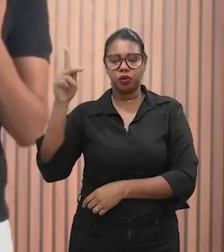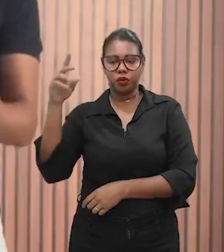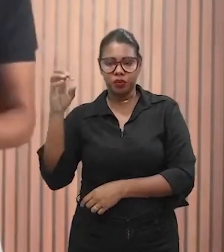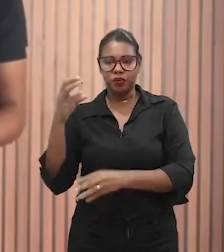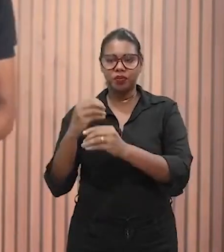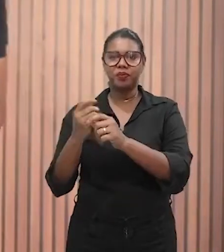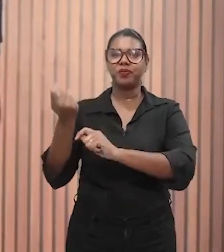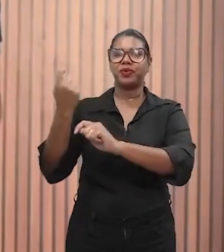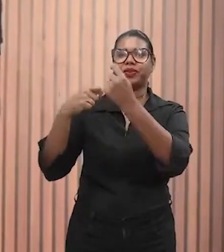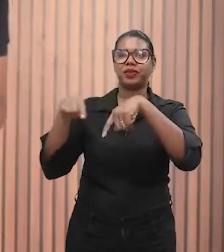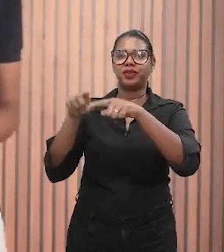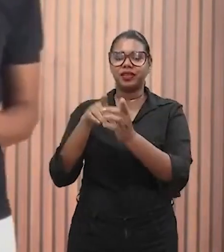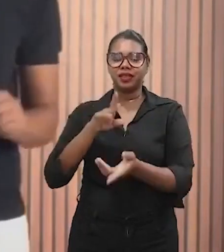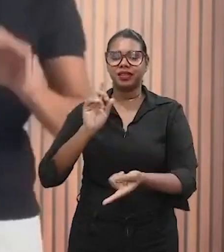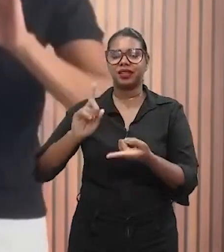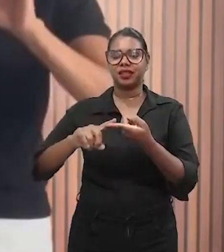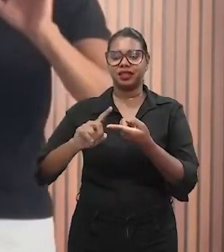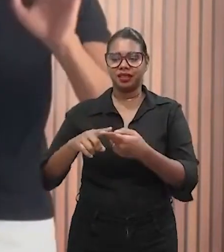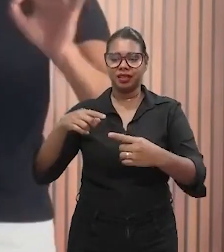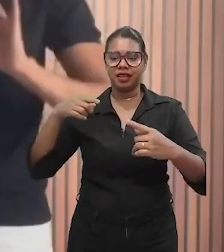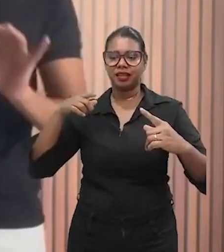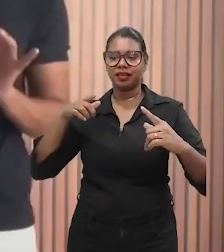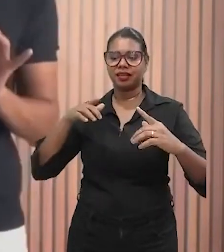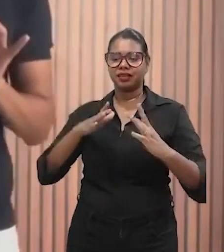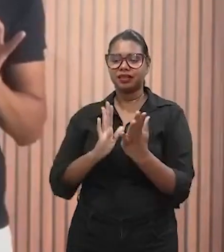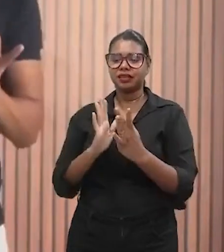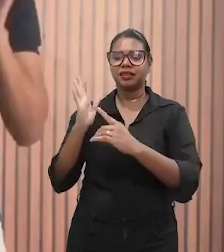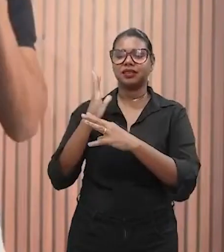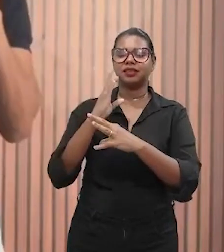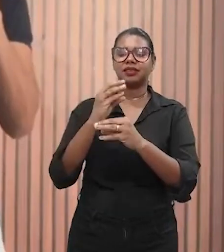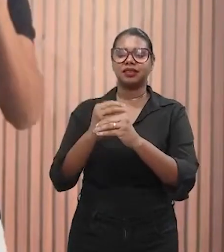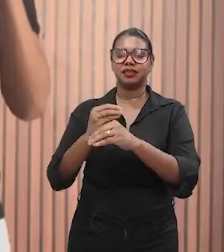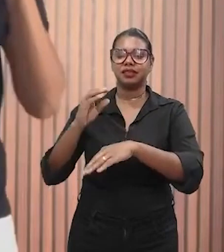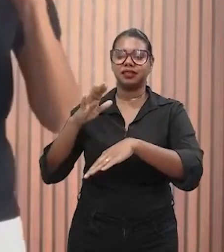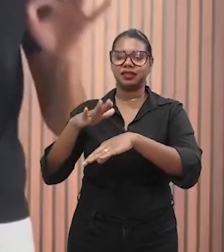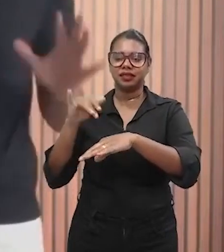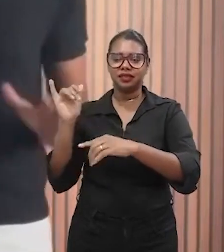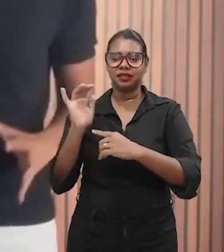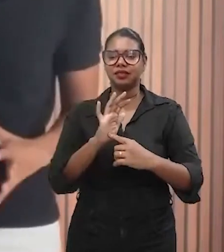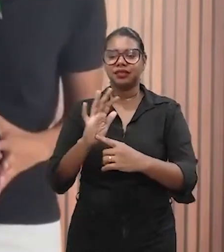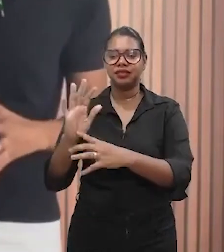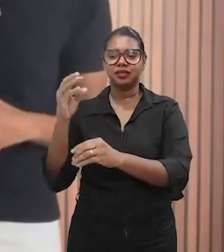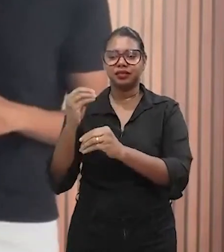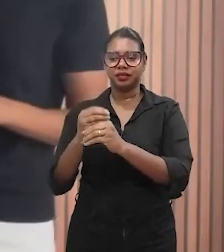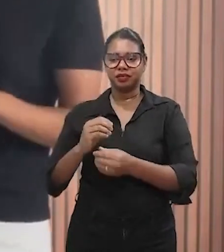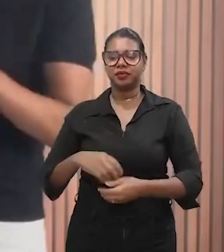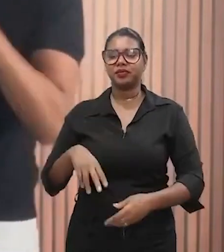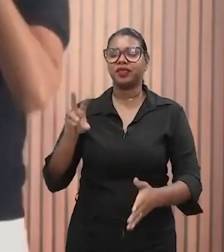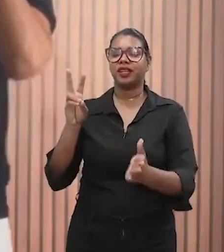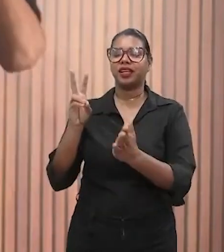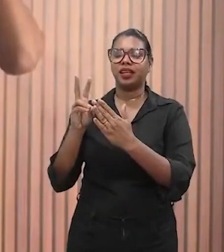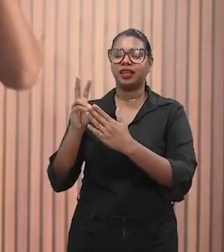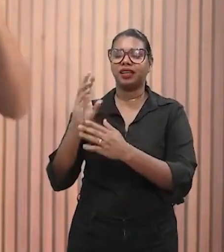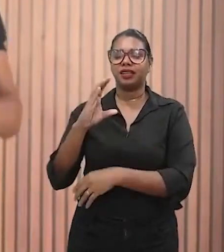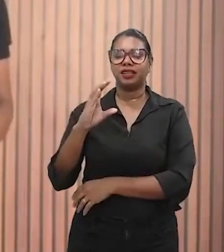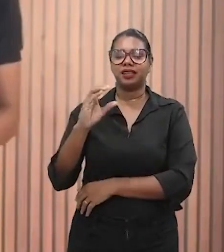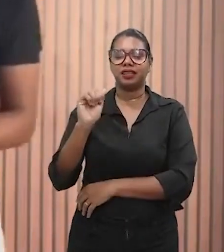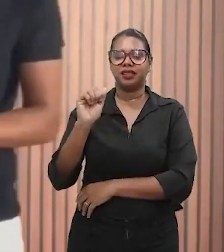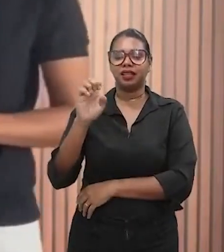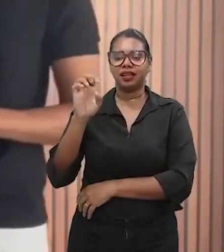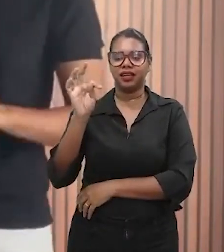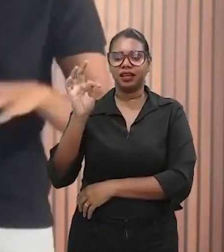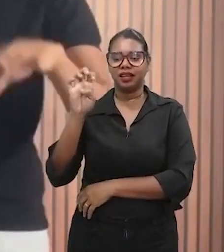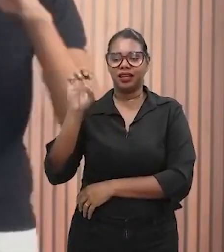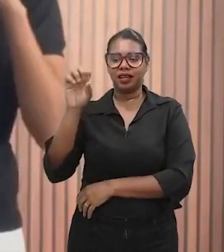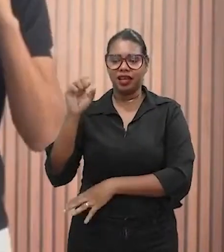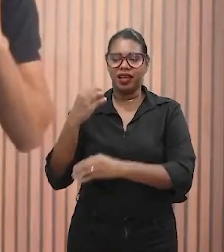da administração do Duarte Coelho que ele enfrenta aqui? Simplesmente uma coisa chamada de indígenas caetés. Eita, bronca da poxa,